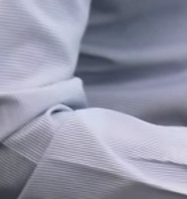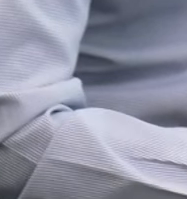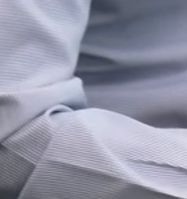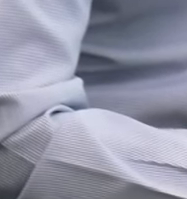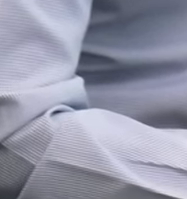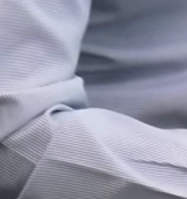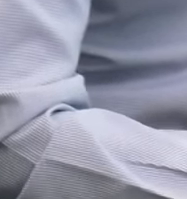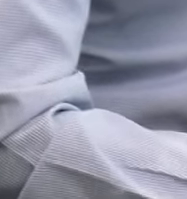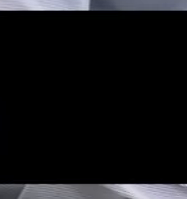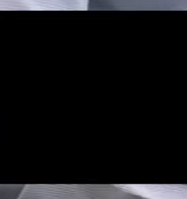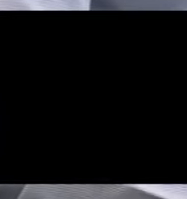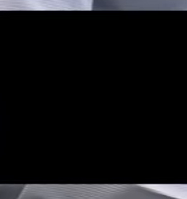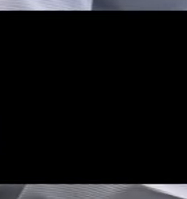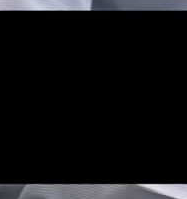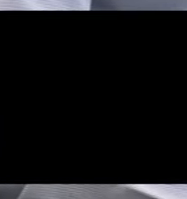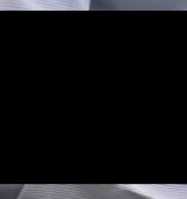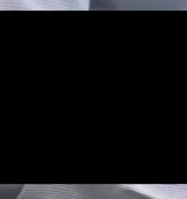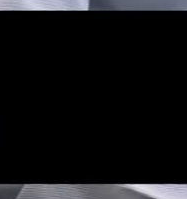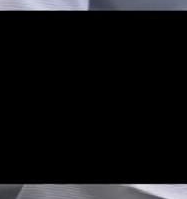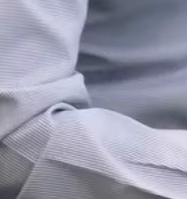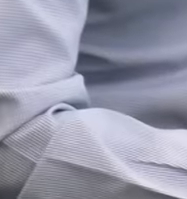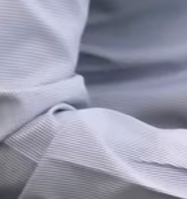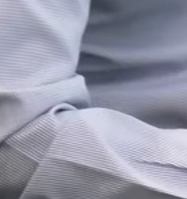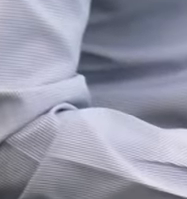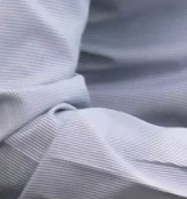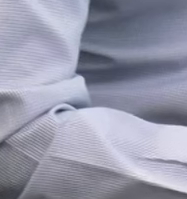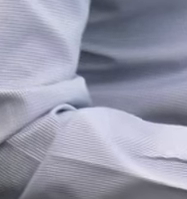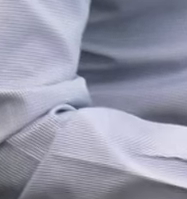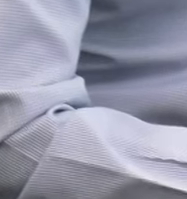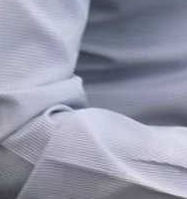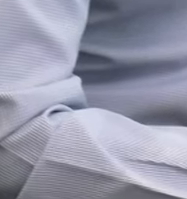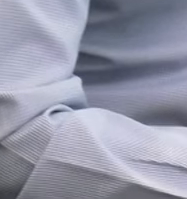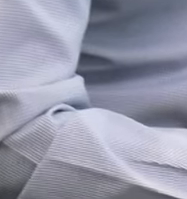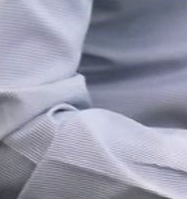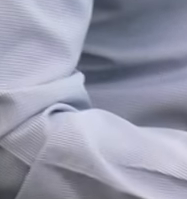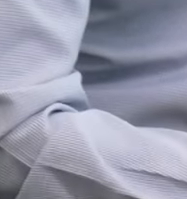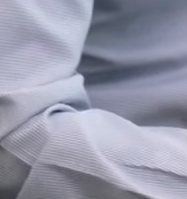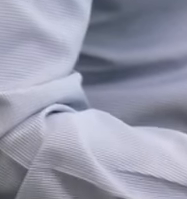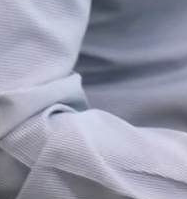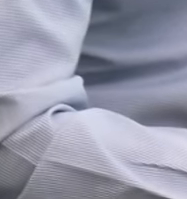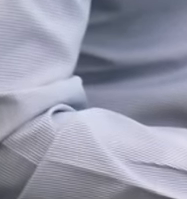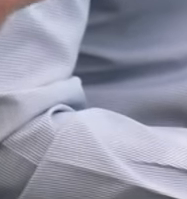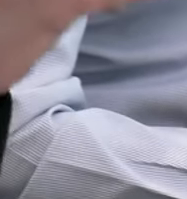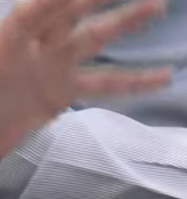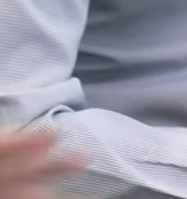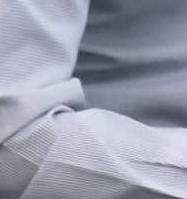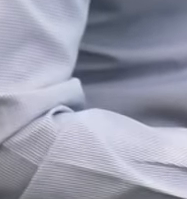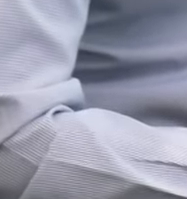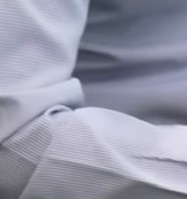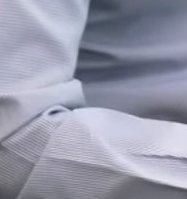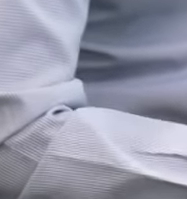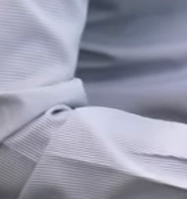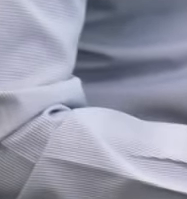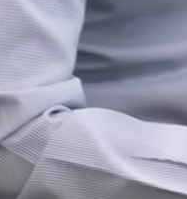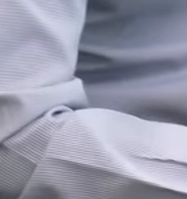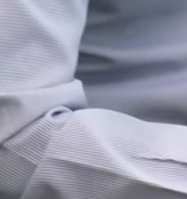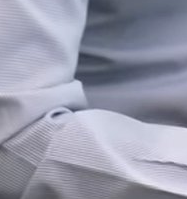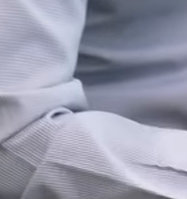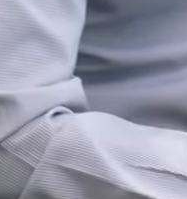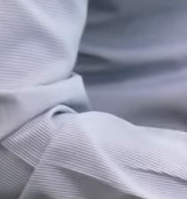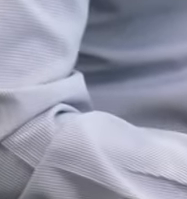nossas concessões, a gente enfrenta especificamente aqui no Rio e é uma situação